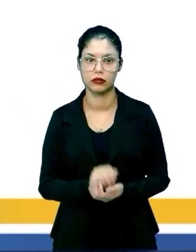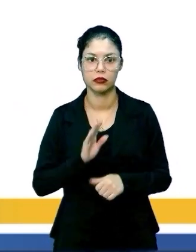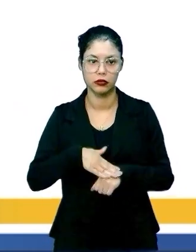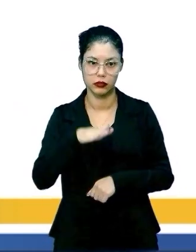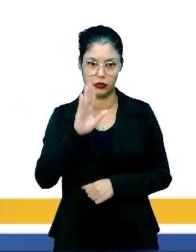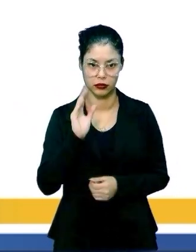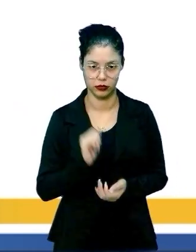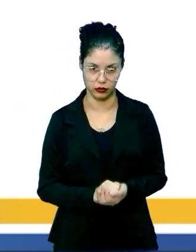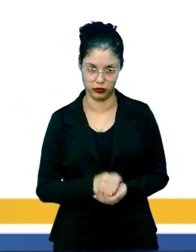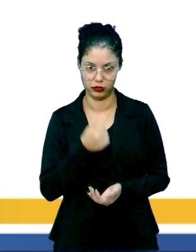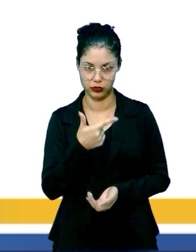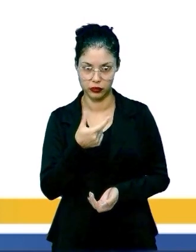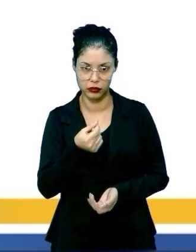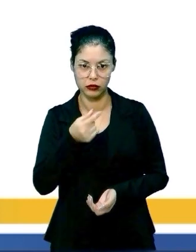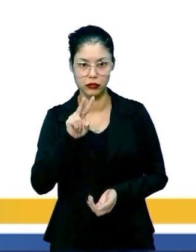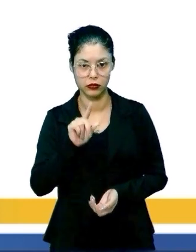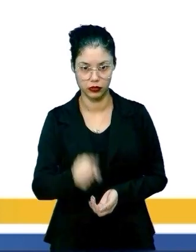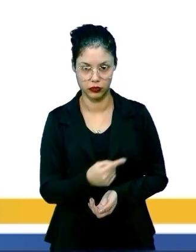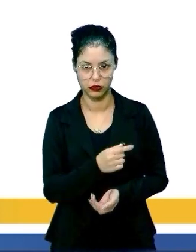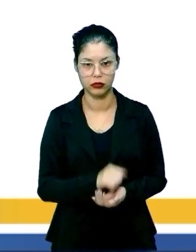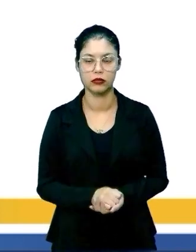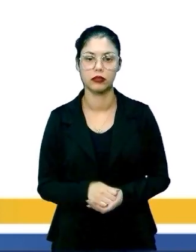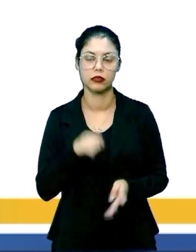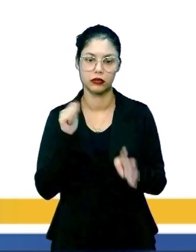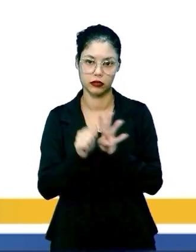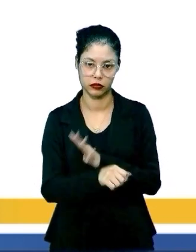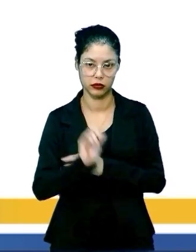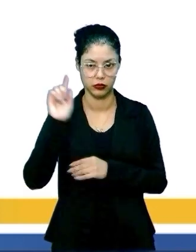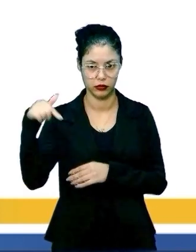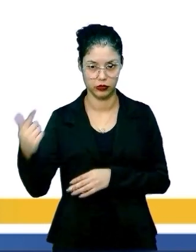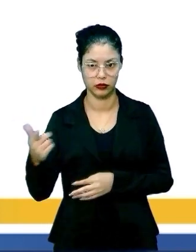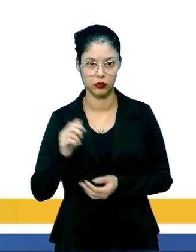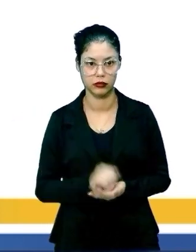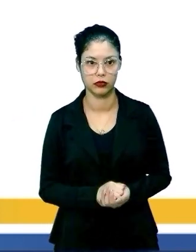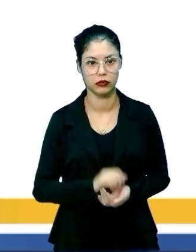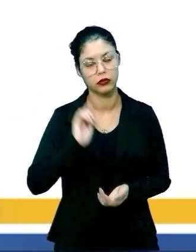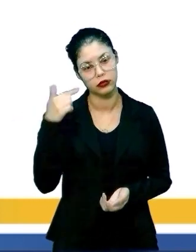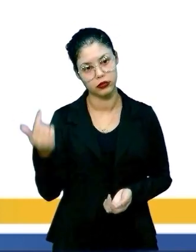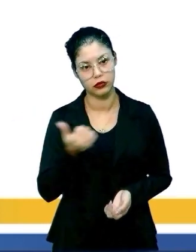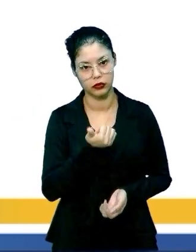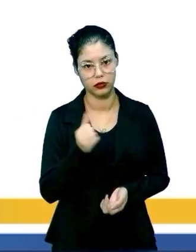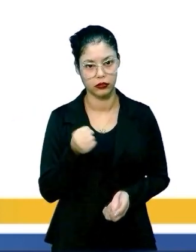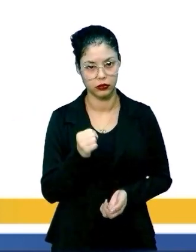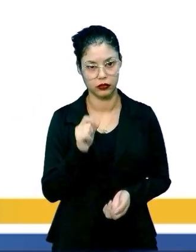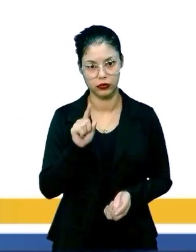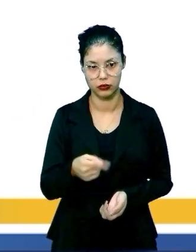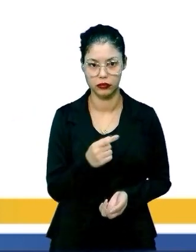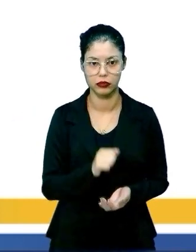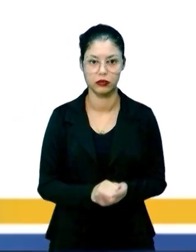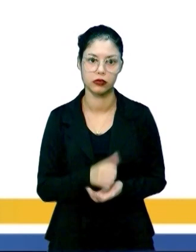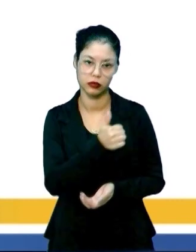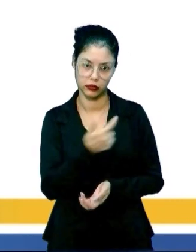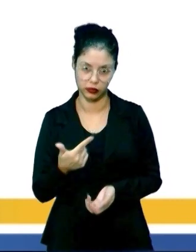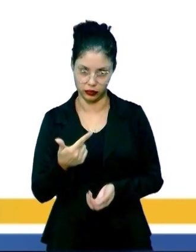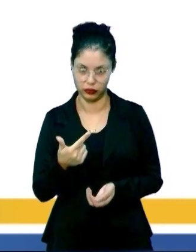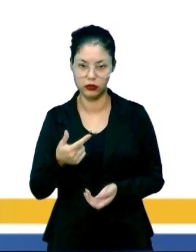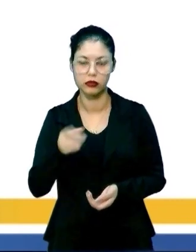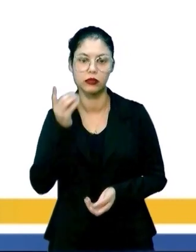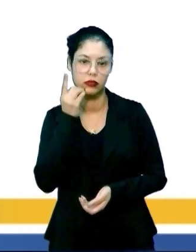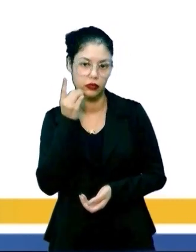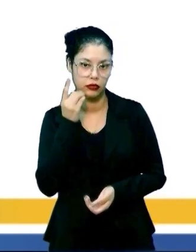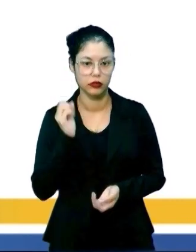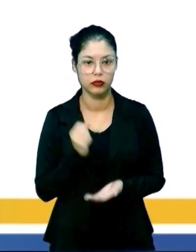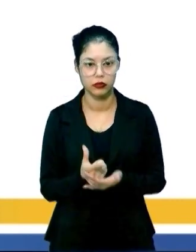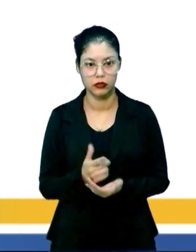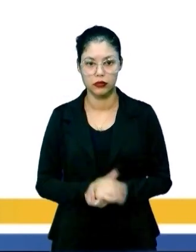mil, mais uma prestação de 20 mil para dali a 6 meses e outra de 18 mil para dali a 12